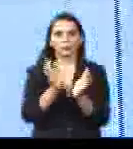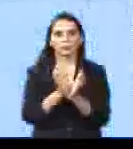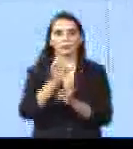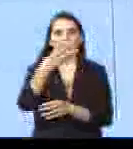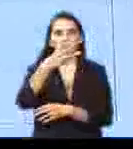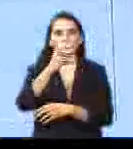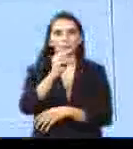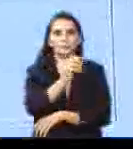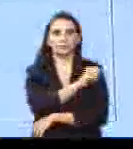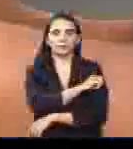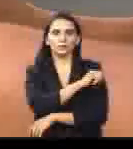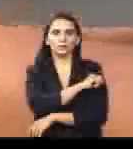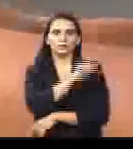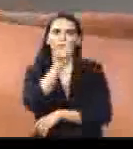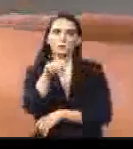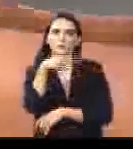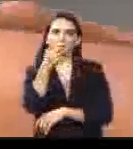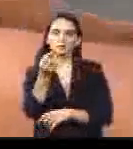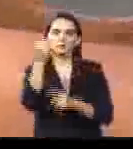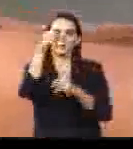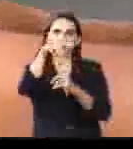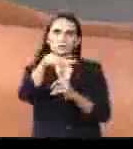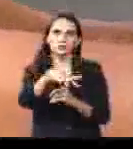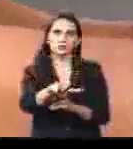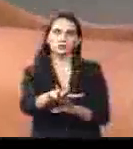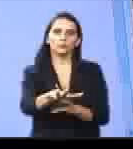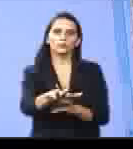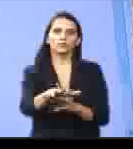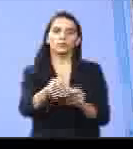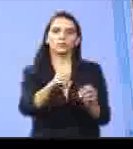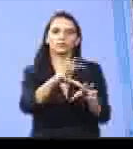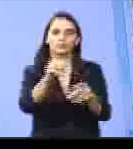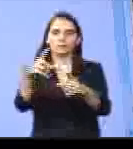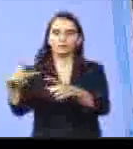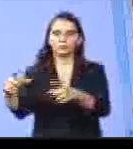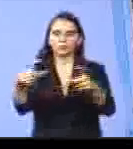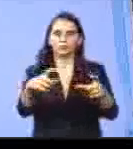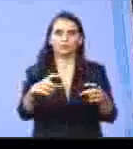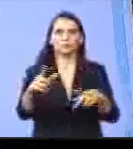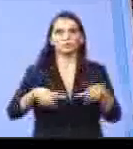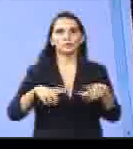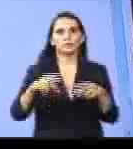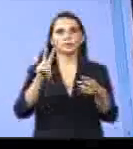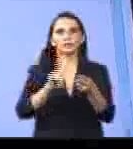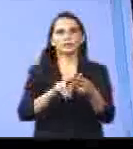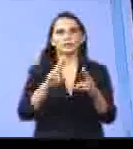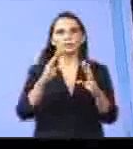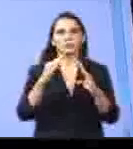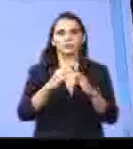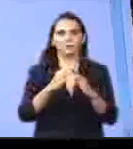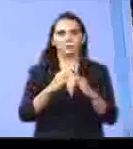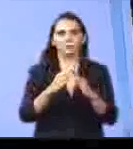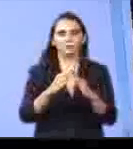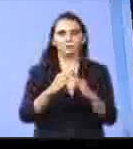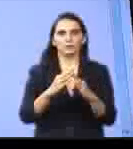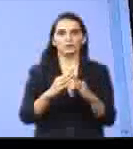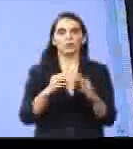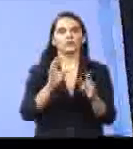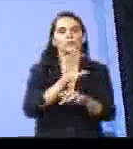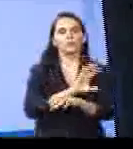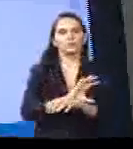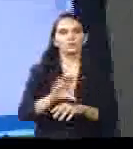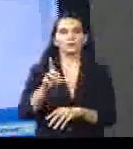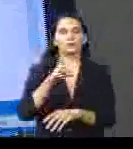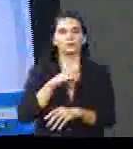formada por 30 alunos, que posteriormente atuarão como multiplicadores dentro das unidades prisionais em que atuam.